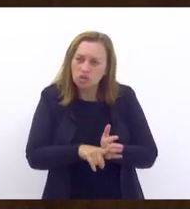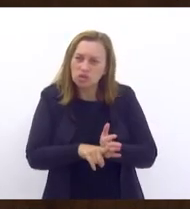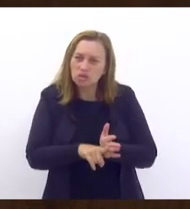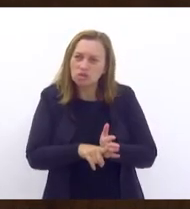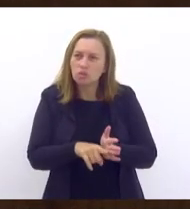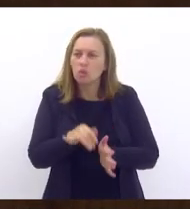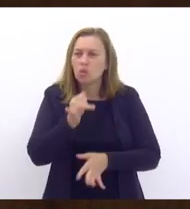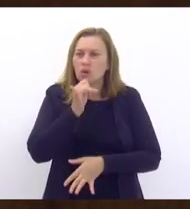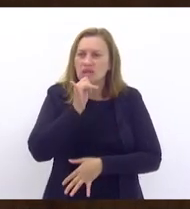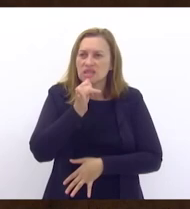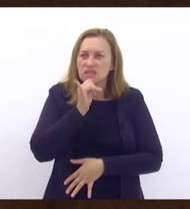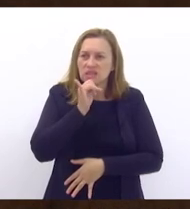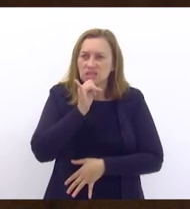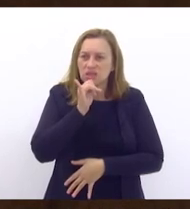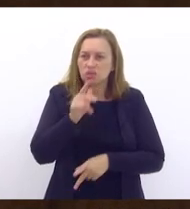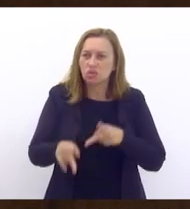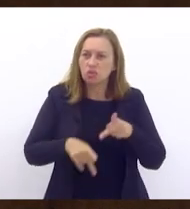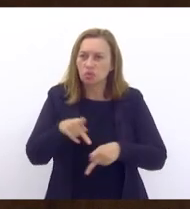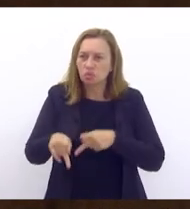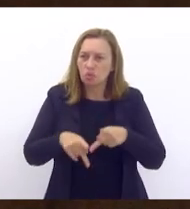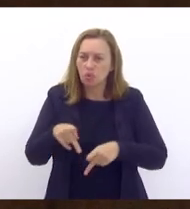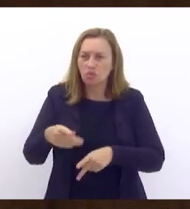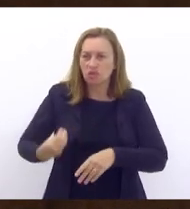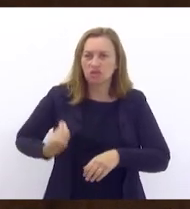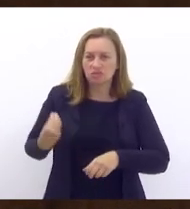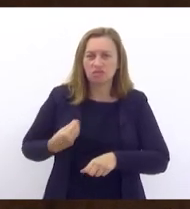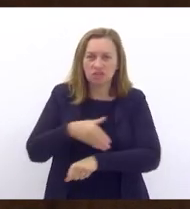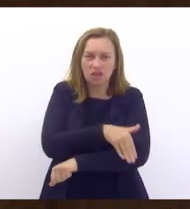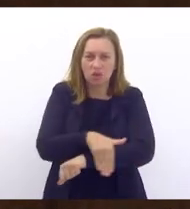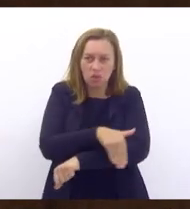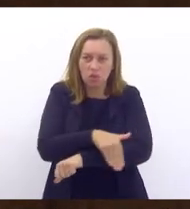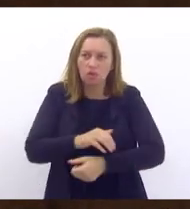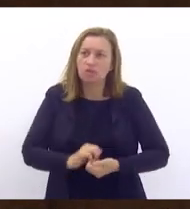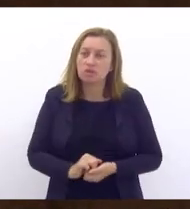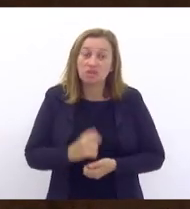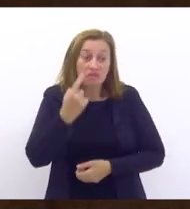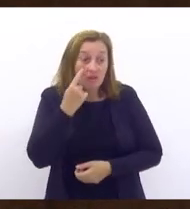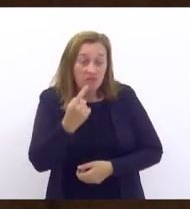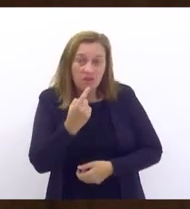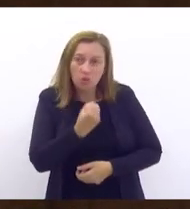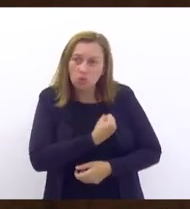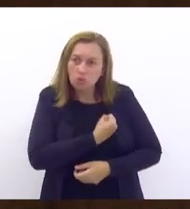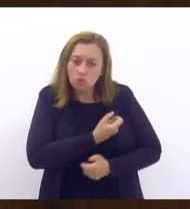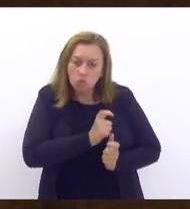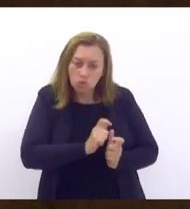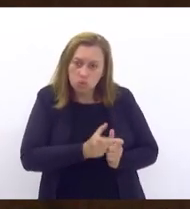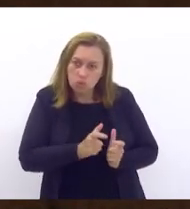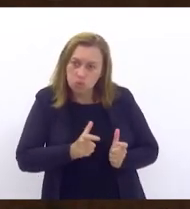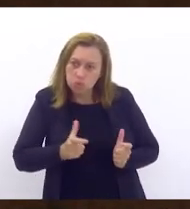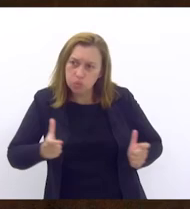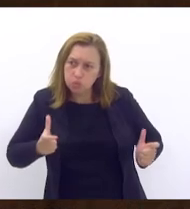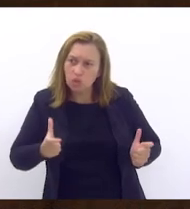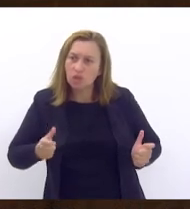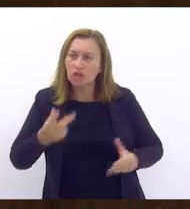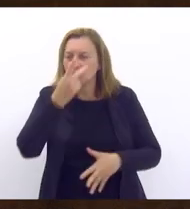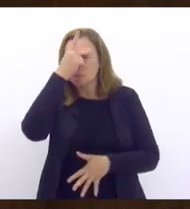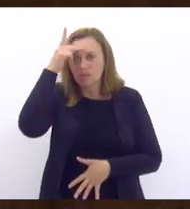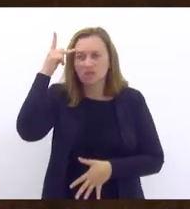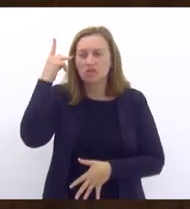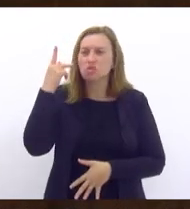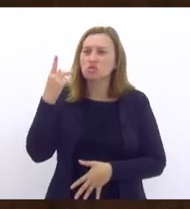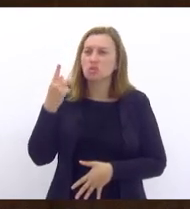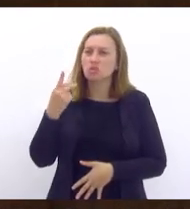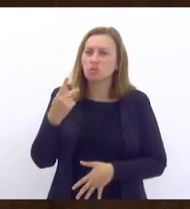por exemplo, da nossa população em situação de rua, você vai ver um percentual altíssimo de pessoas